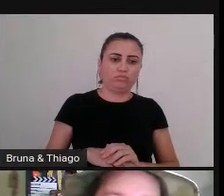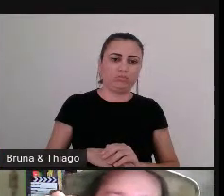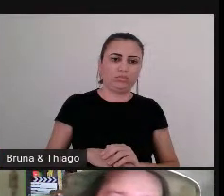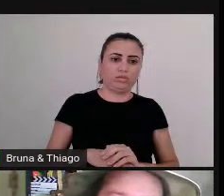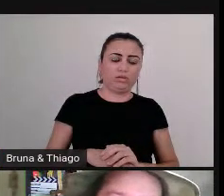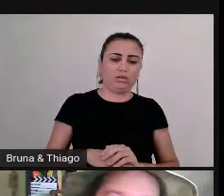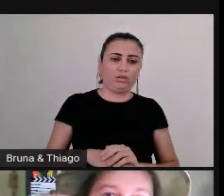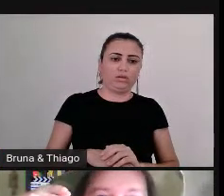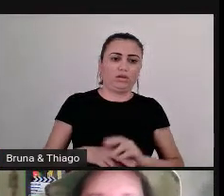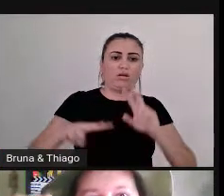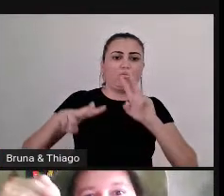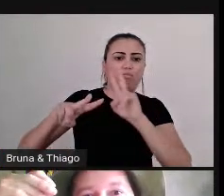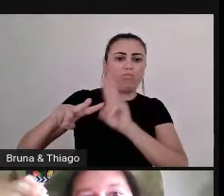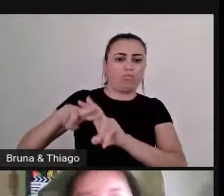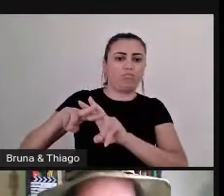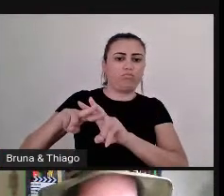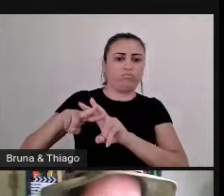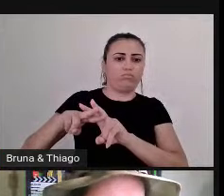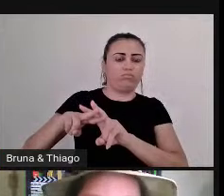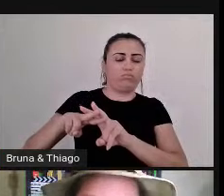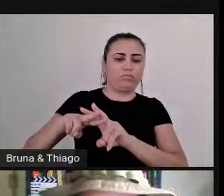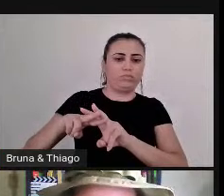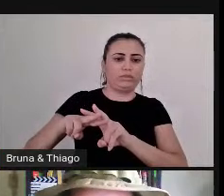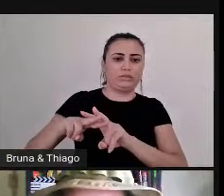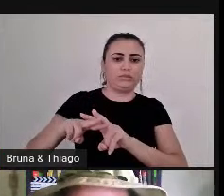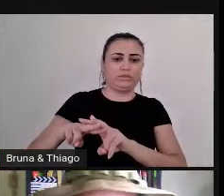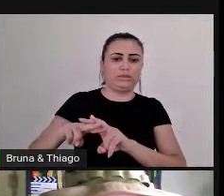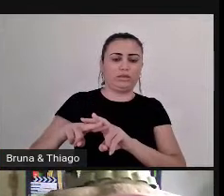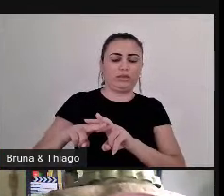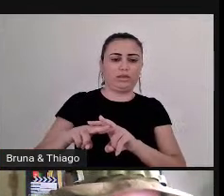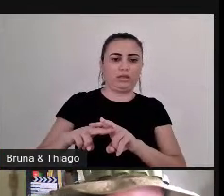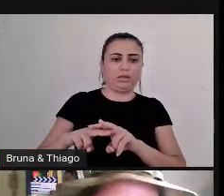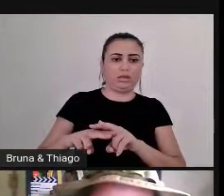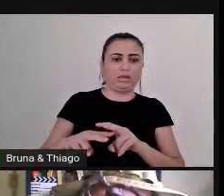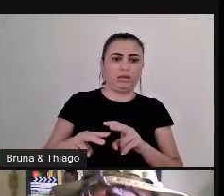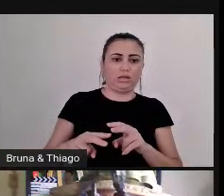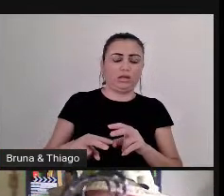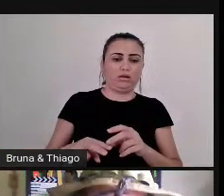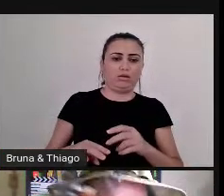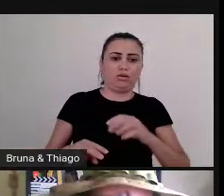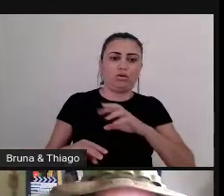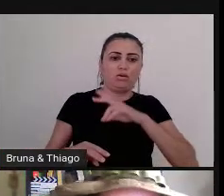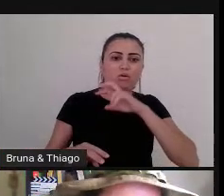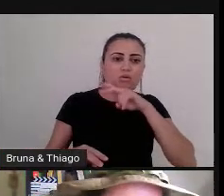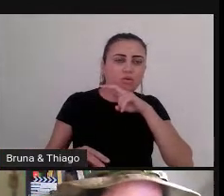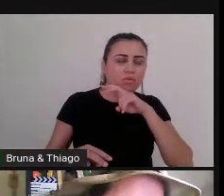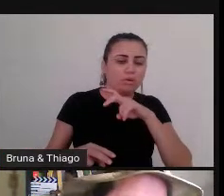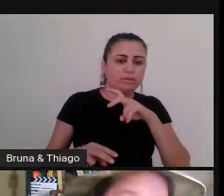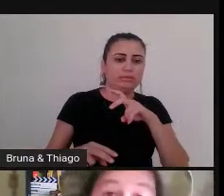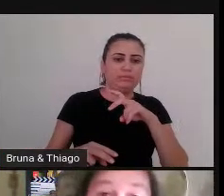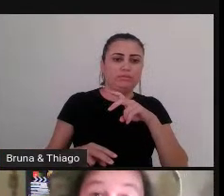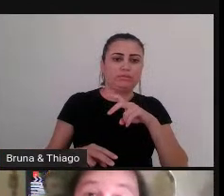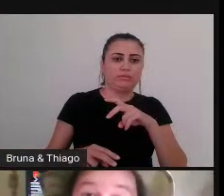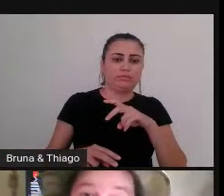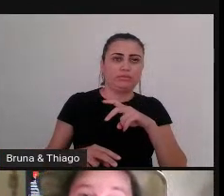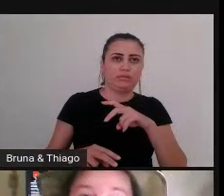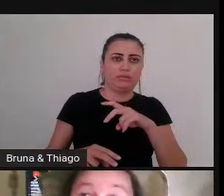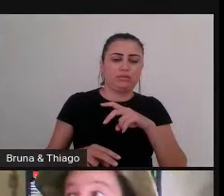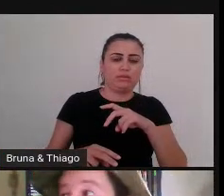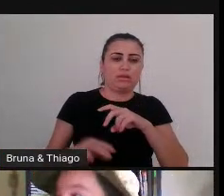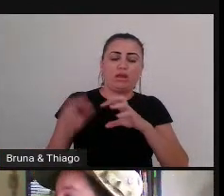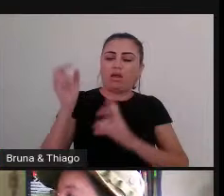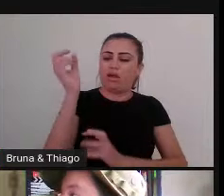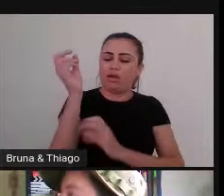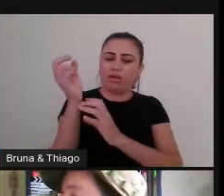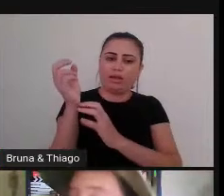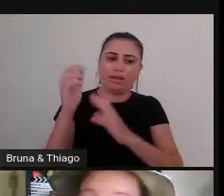casa sem autorização de Ibama é crime. Ok? Então não faça isso. Eu tenho, por exemplo, aqui uma aranha de borracha. Isso pode. Mas o vivo não pode. Ah,